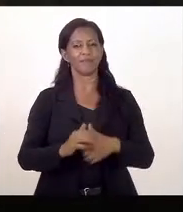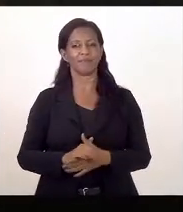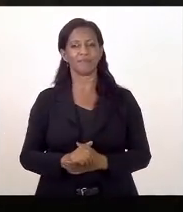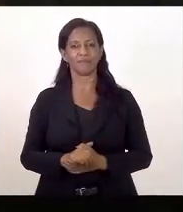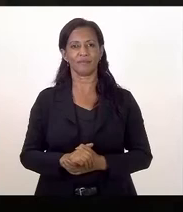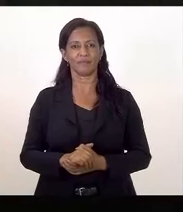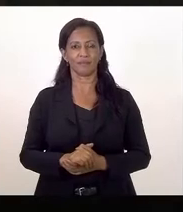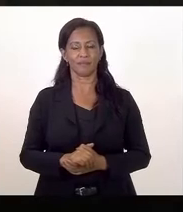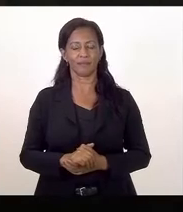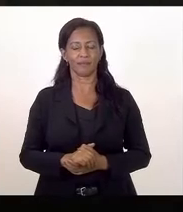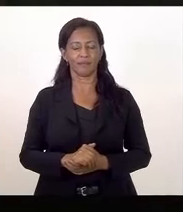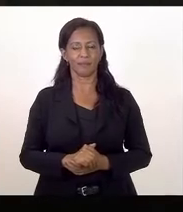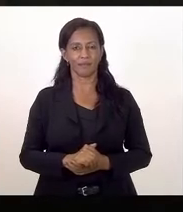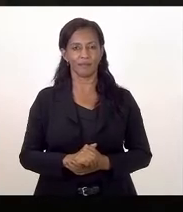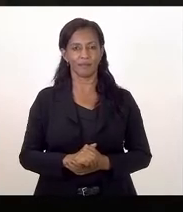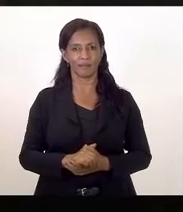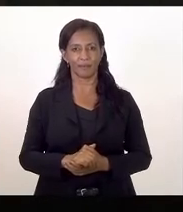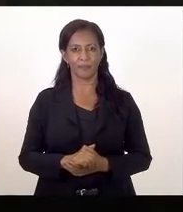Eu